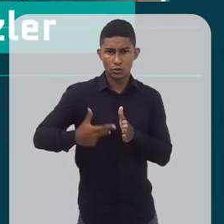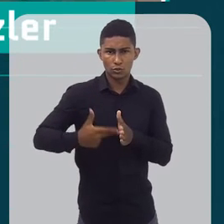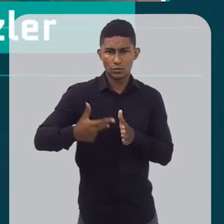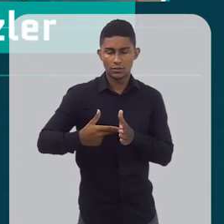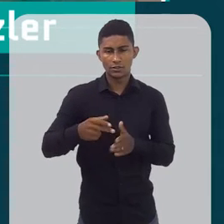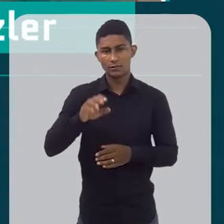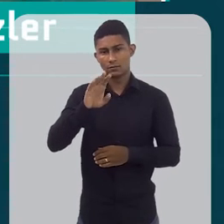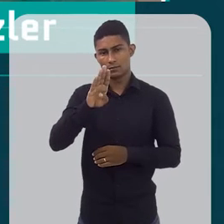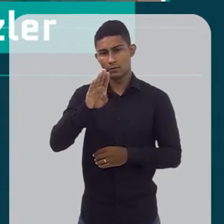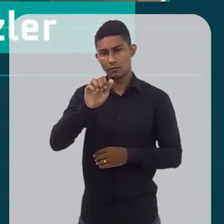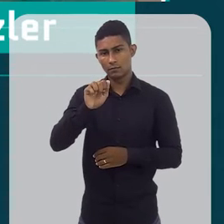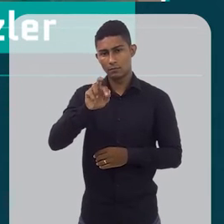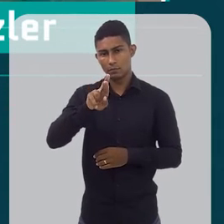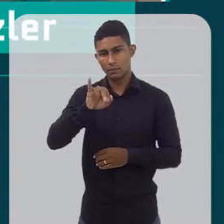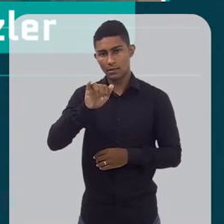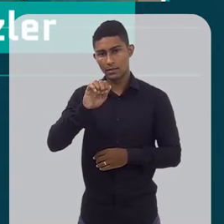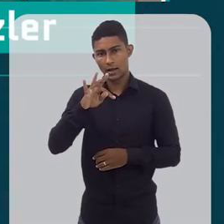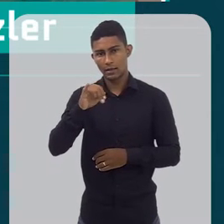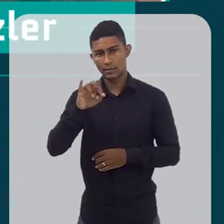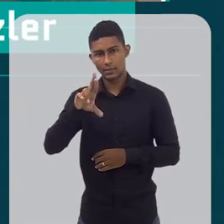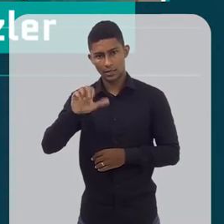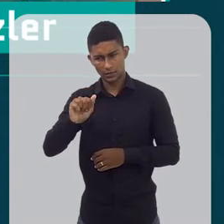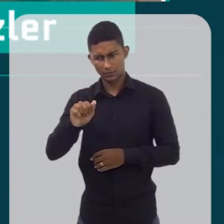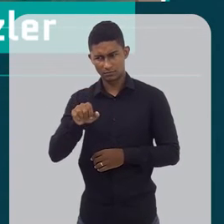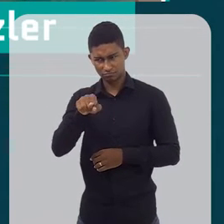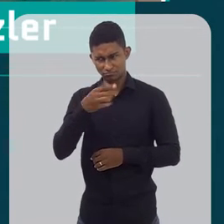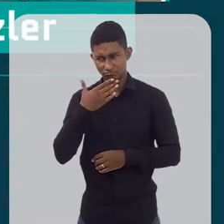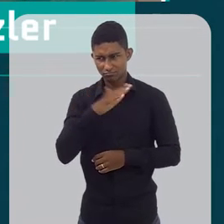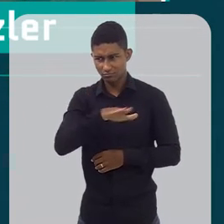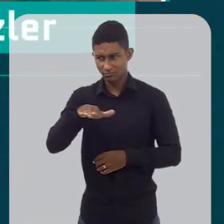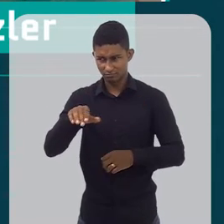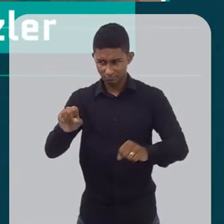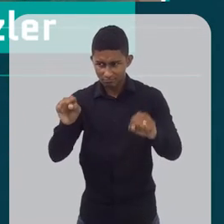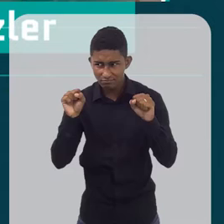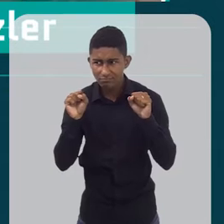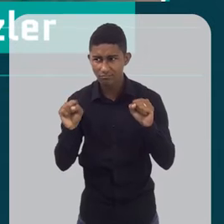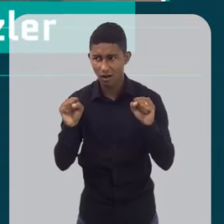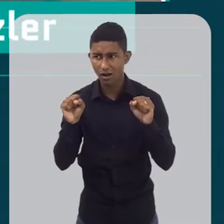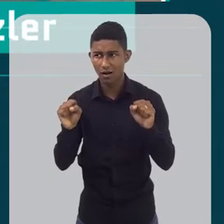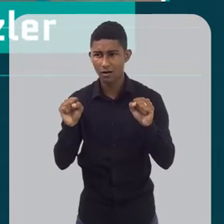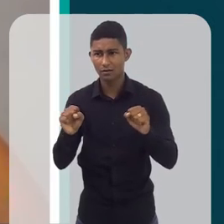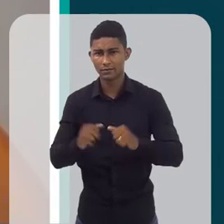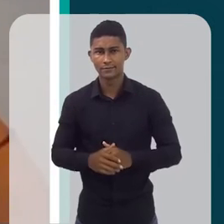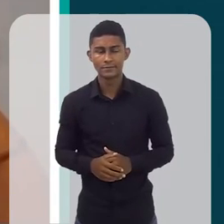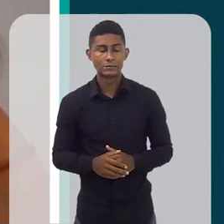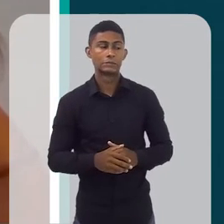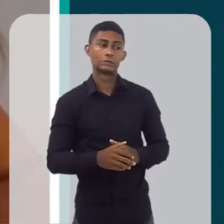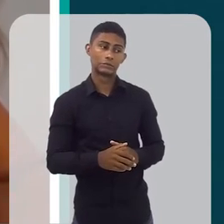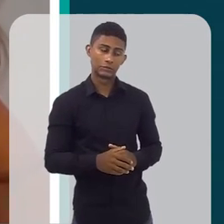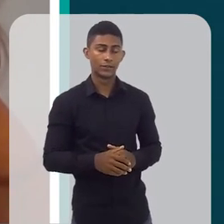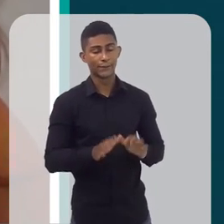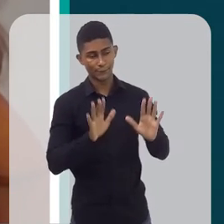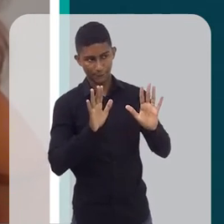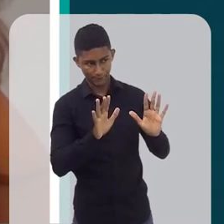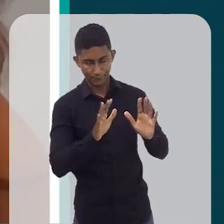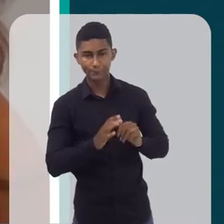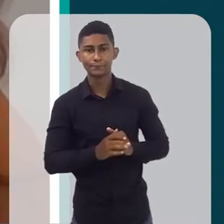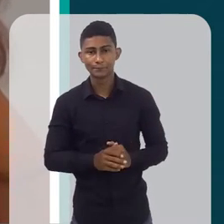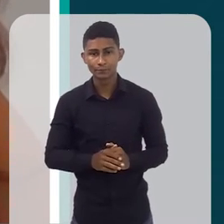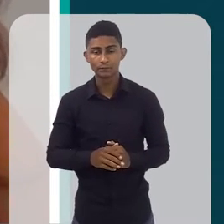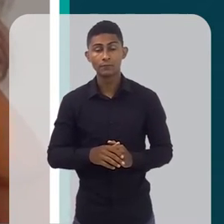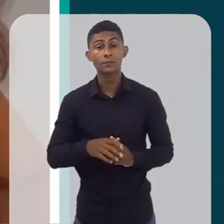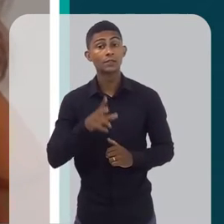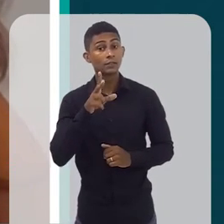bariátrica, ela é indicada para criança também nesses casos ou não? Então, isso assim é um processo.